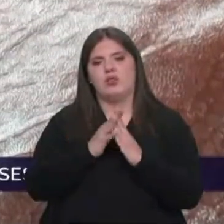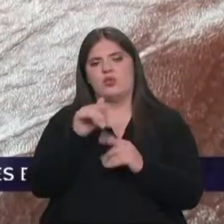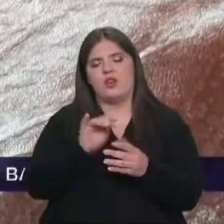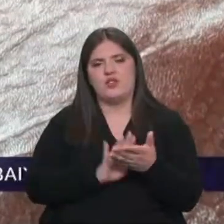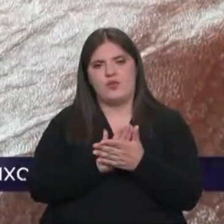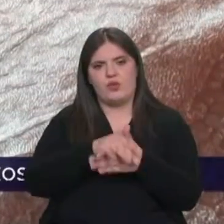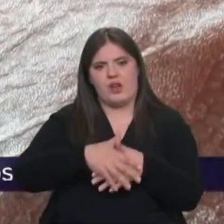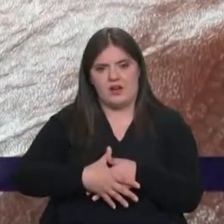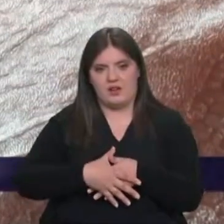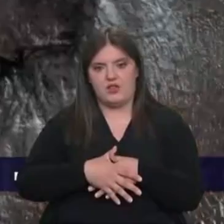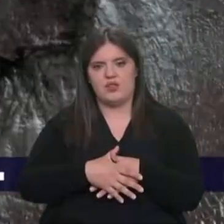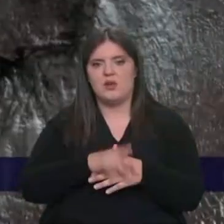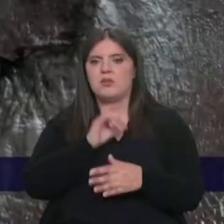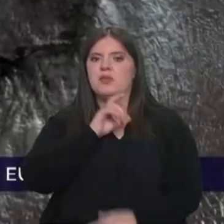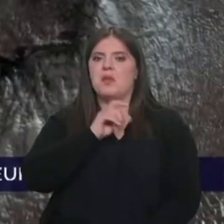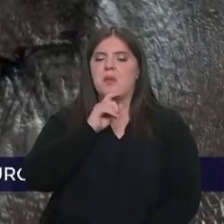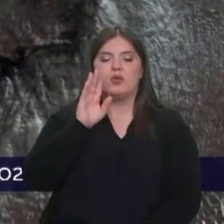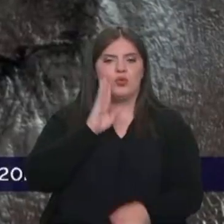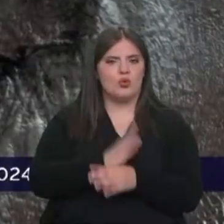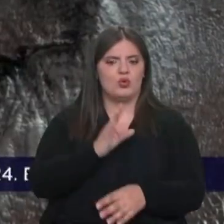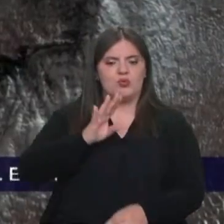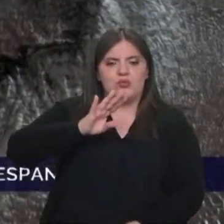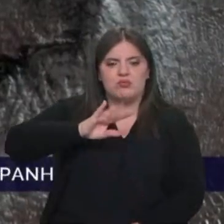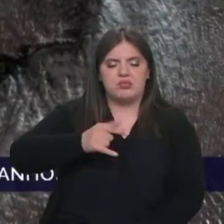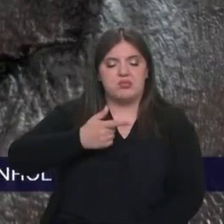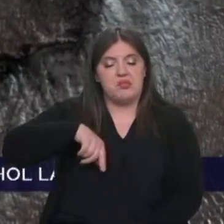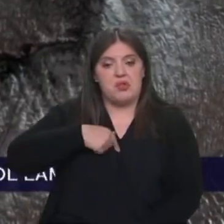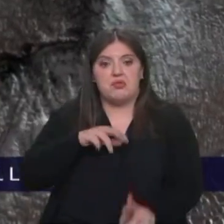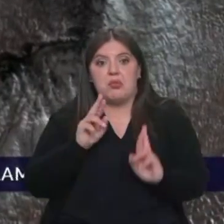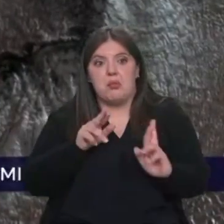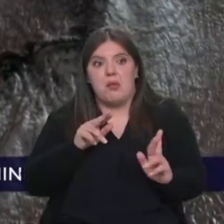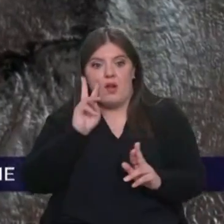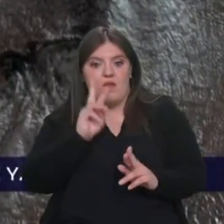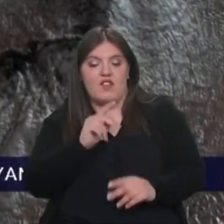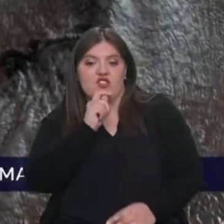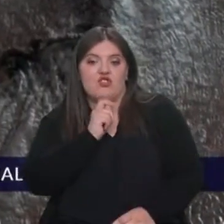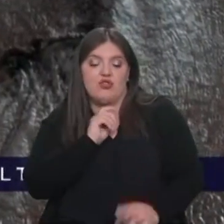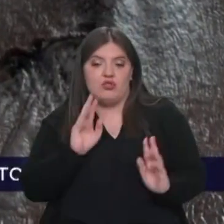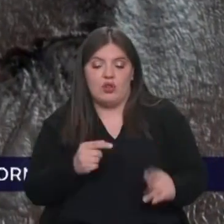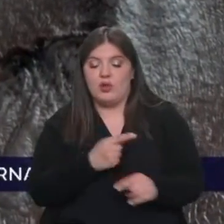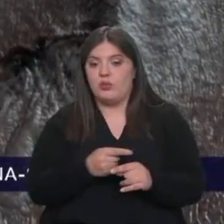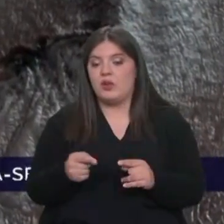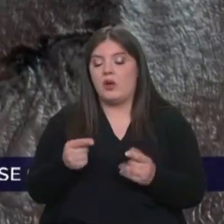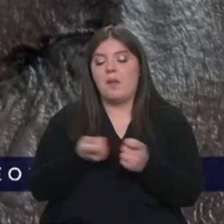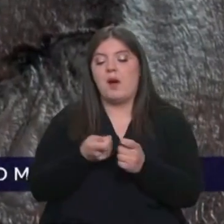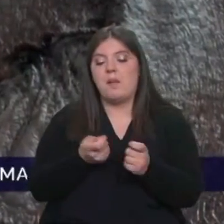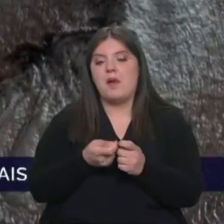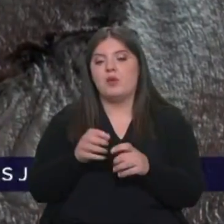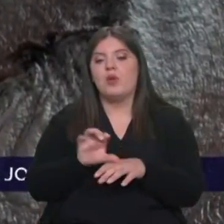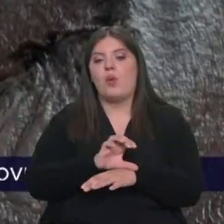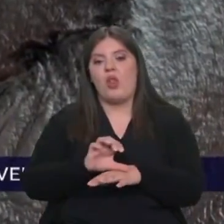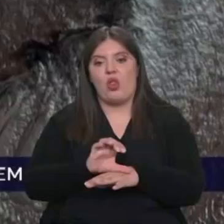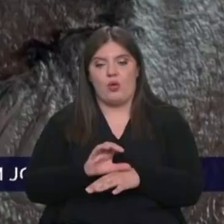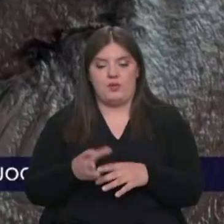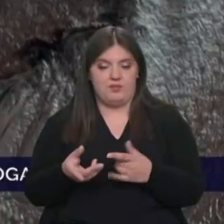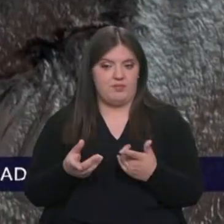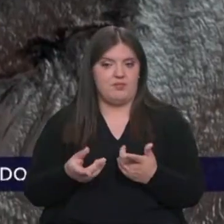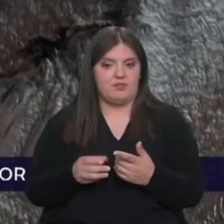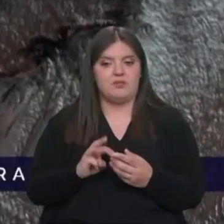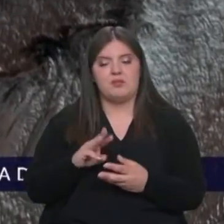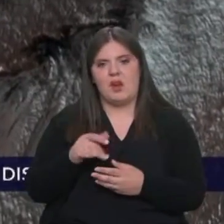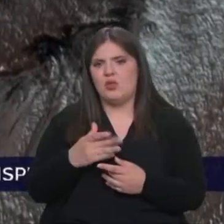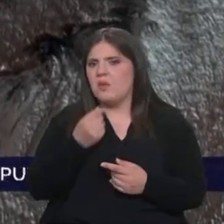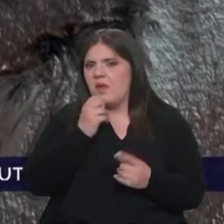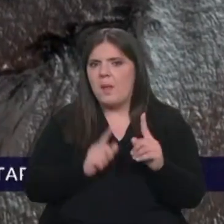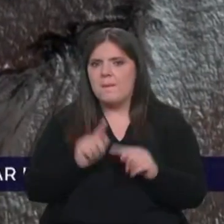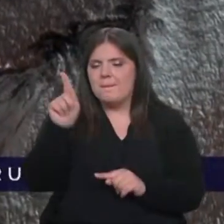vulcânicas. Era talvez dos últimos sítios em Marte que nós estávamos à espera de encontrar este gelo. Para já, porque esta é uma zona próxima do Equador de Marte. Não estamos a falar dos polos,